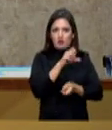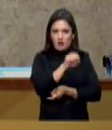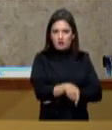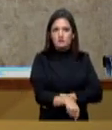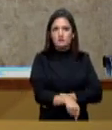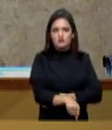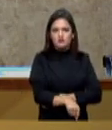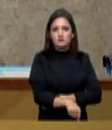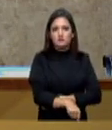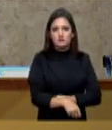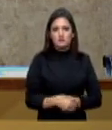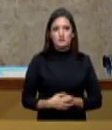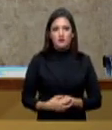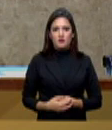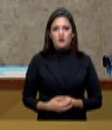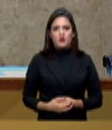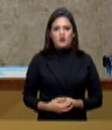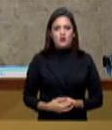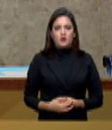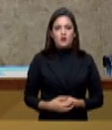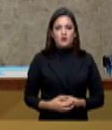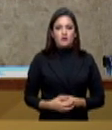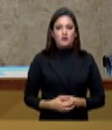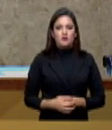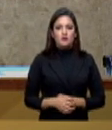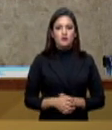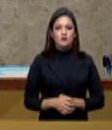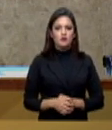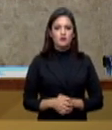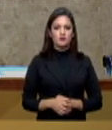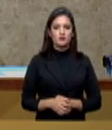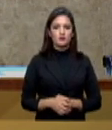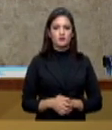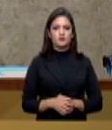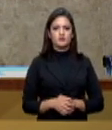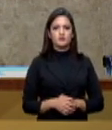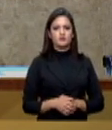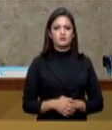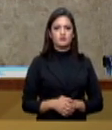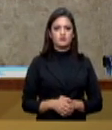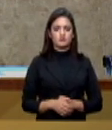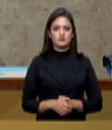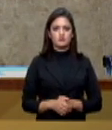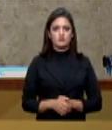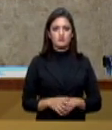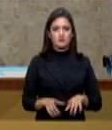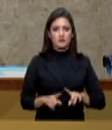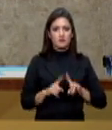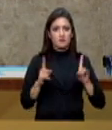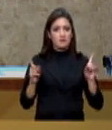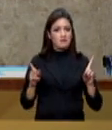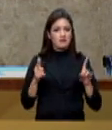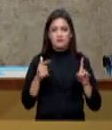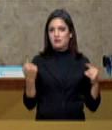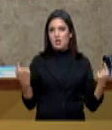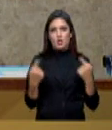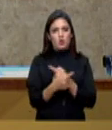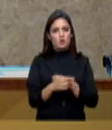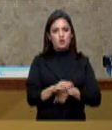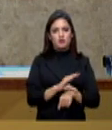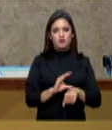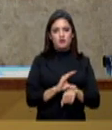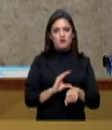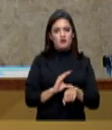esse prestígio funcional dos 200 subnacionais não há em funcionalidade pelo simples fato de